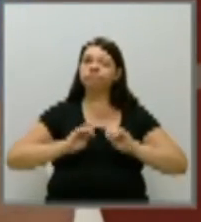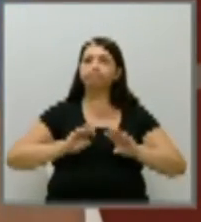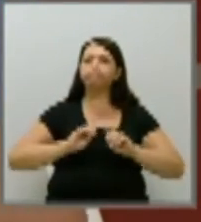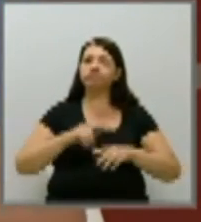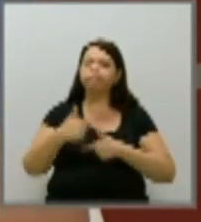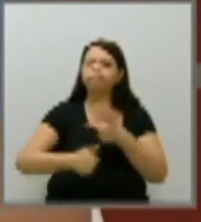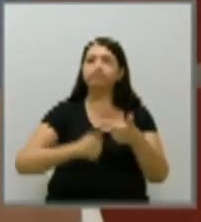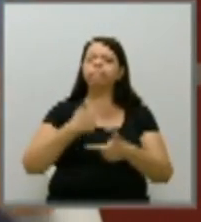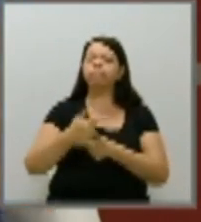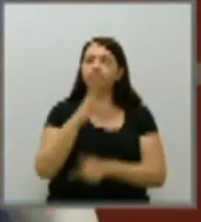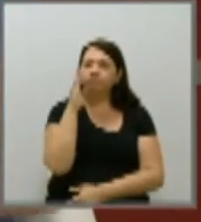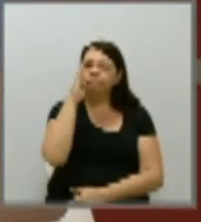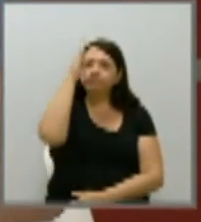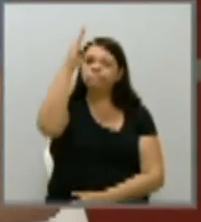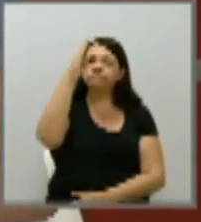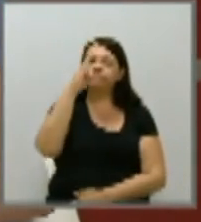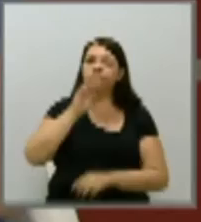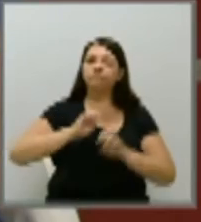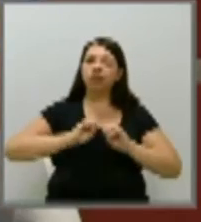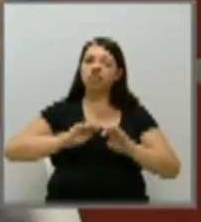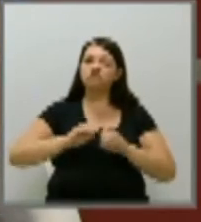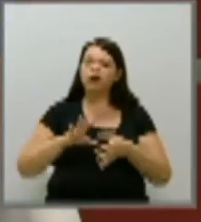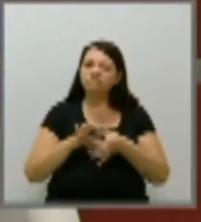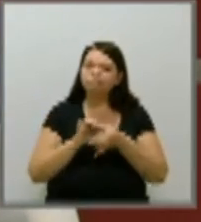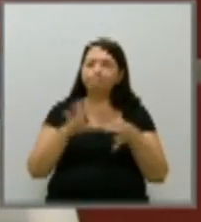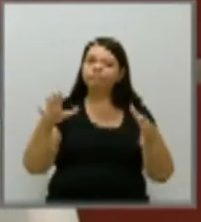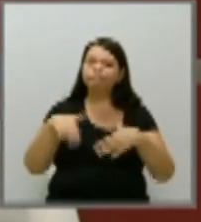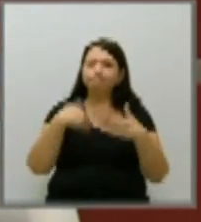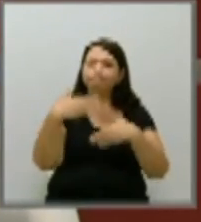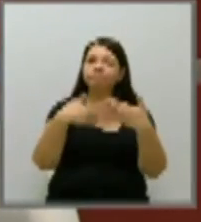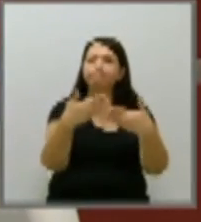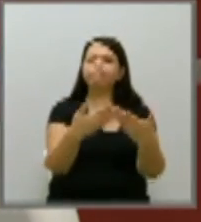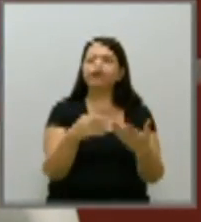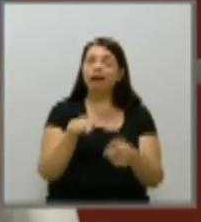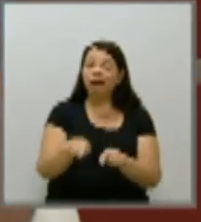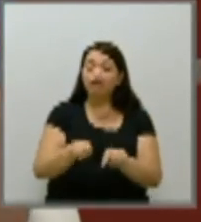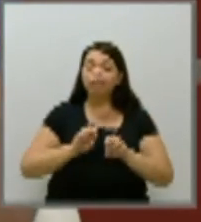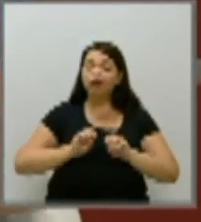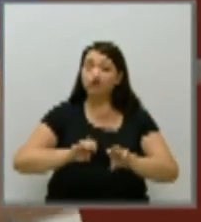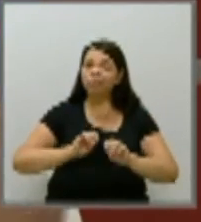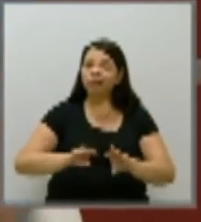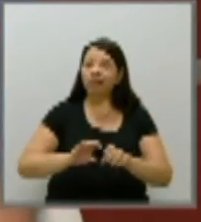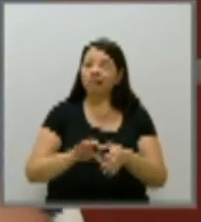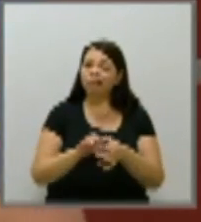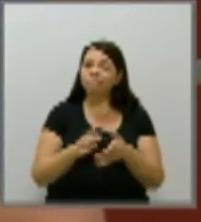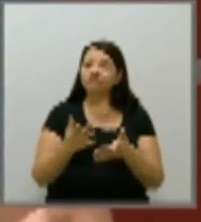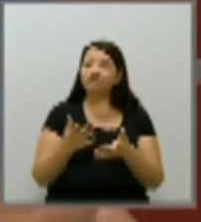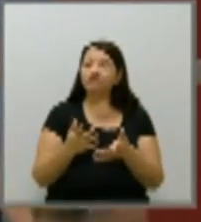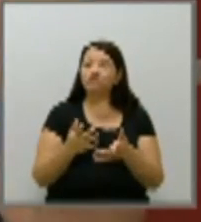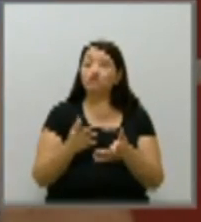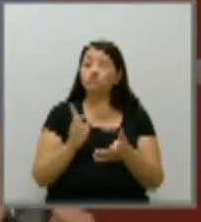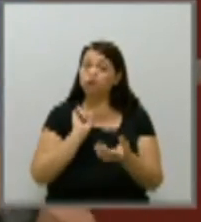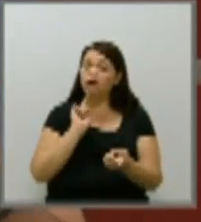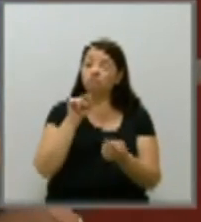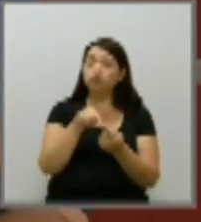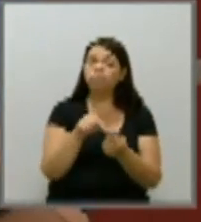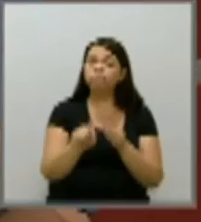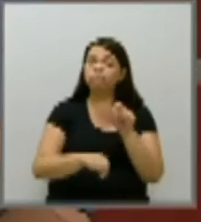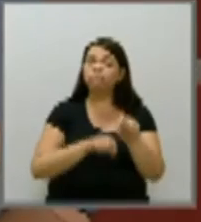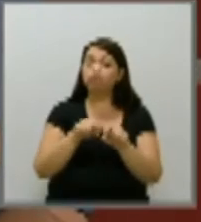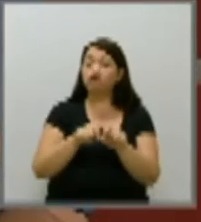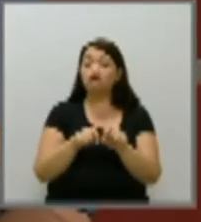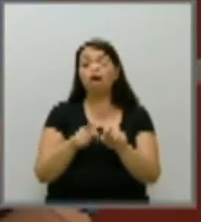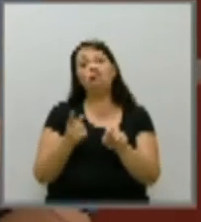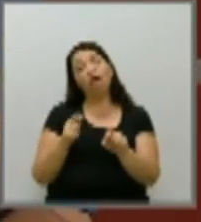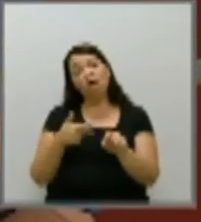trabalhe principalmente por uma educação emancipadora. E essa educação emancipadora, ela pressupõe, obviamente, coisas que faltam no